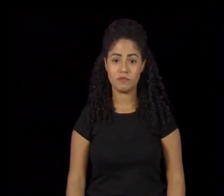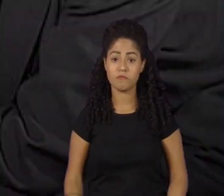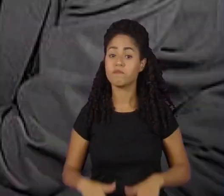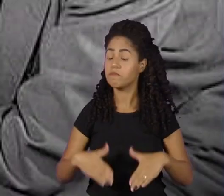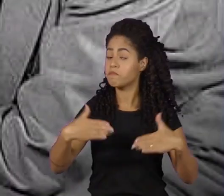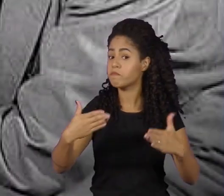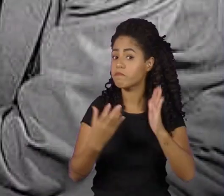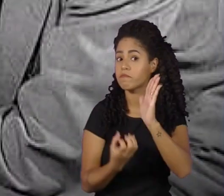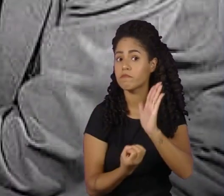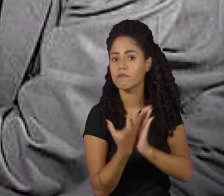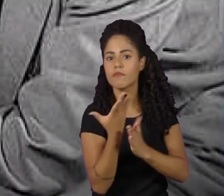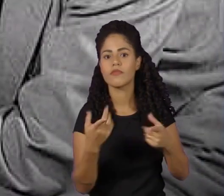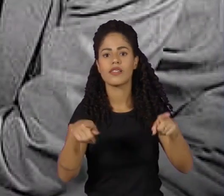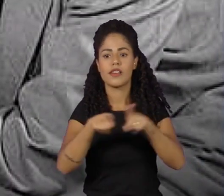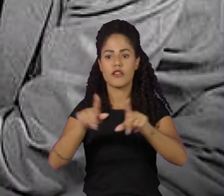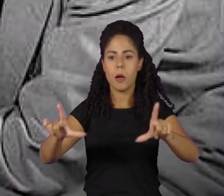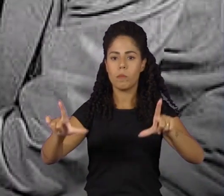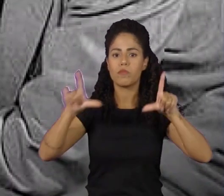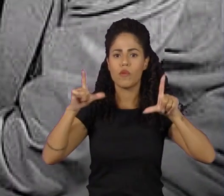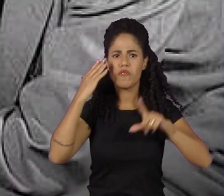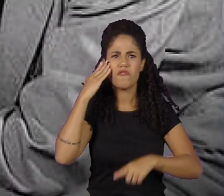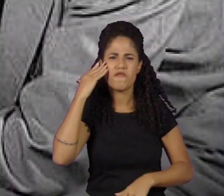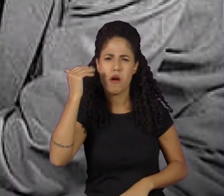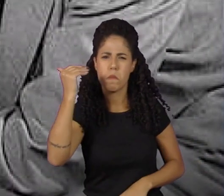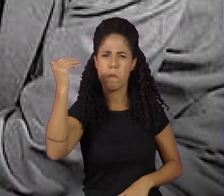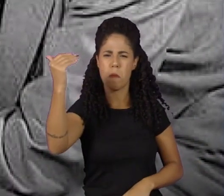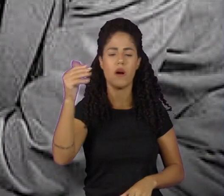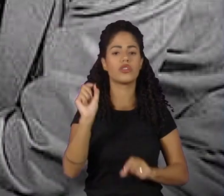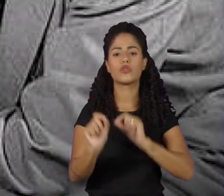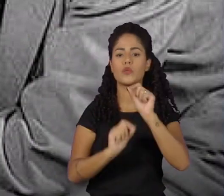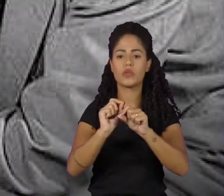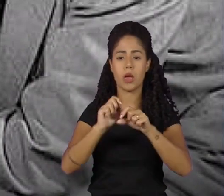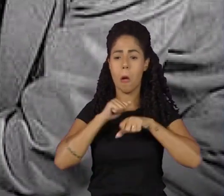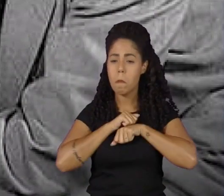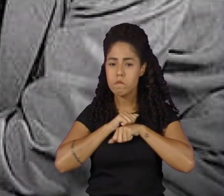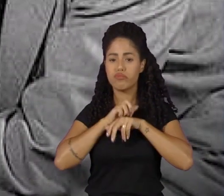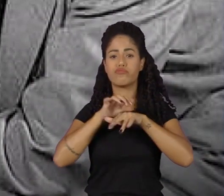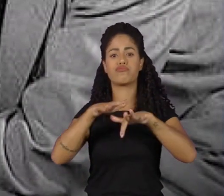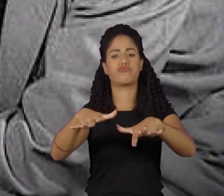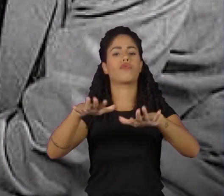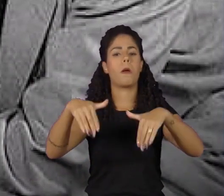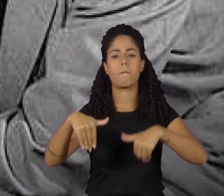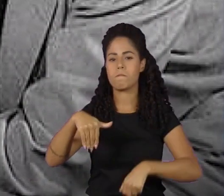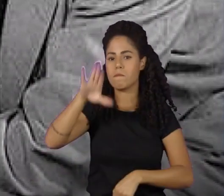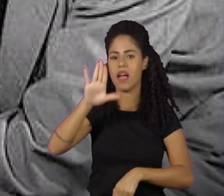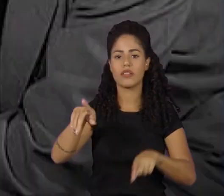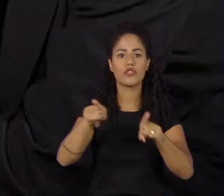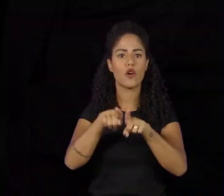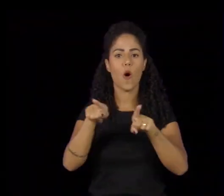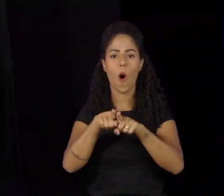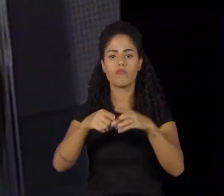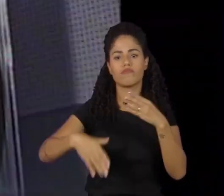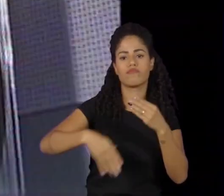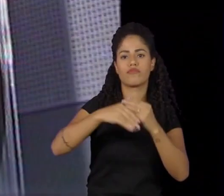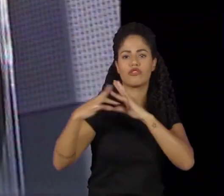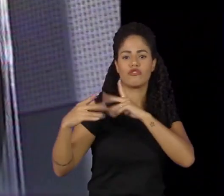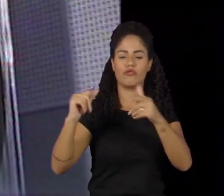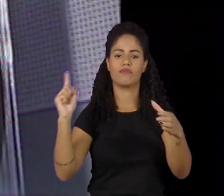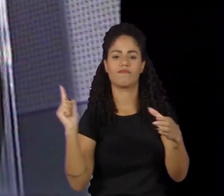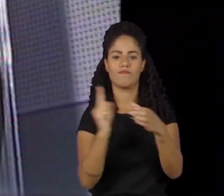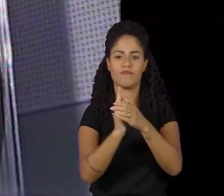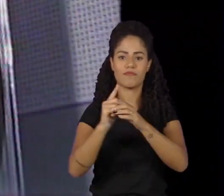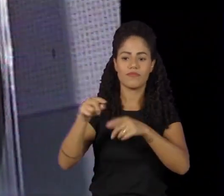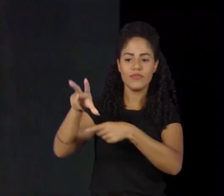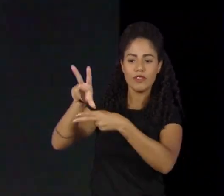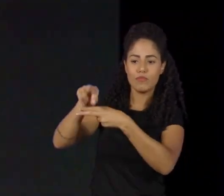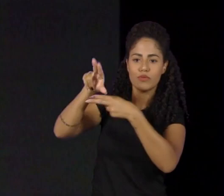Surgiram as grandes redes nacionais, que teriam um alcance ainda maior com a introdução das transmissões via satélite,